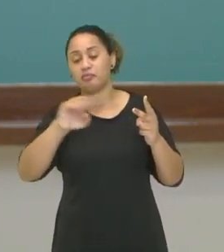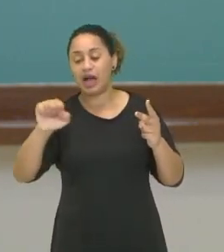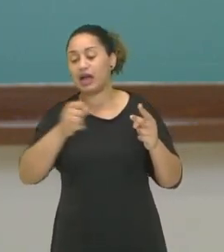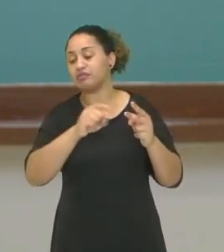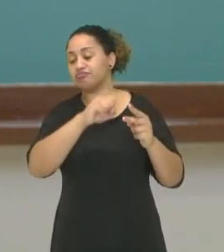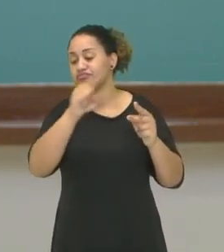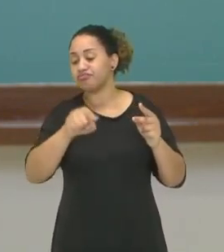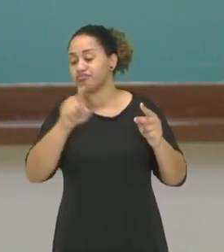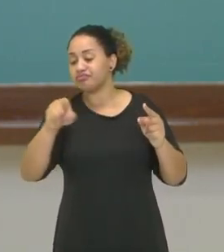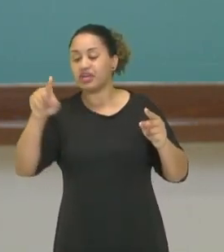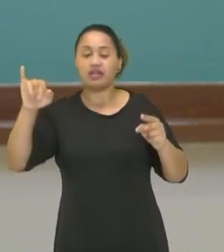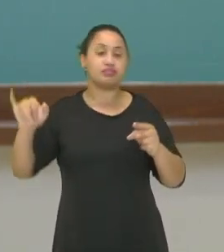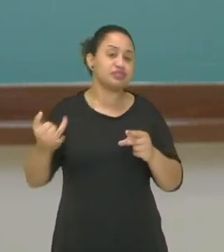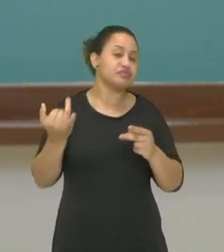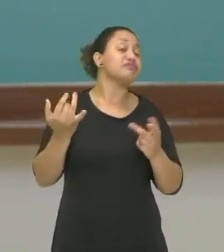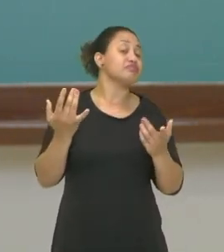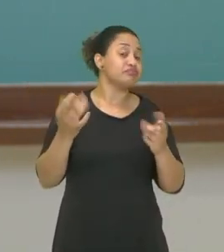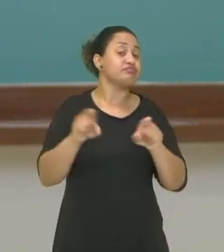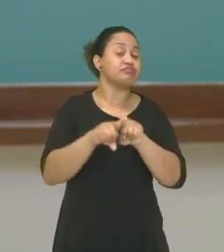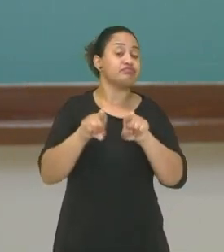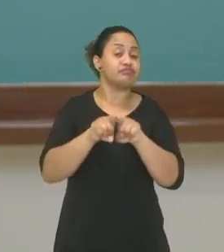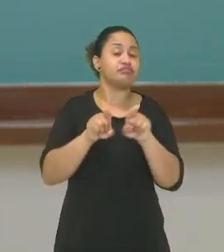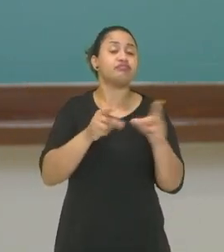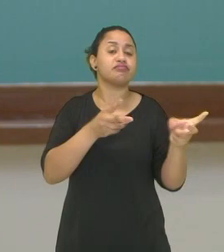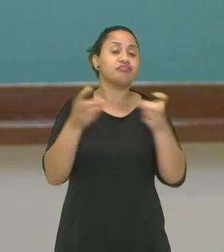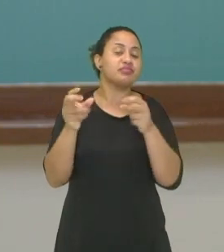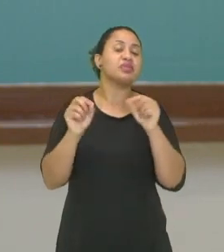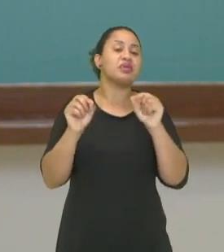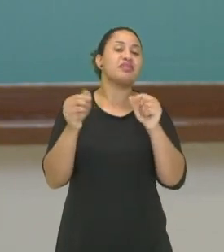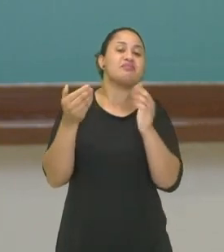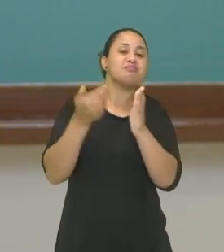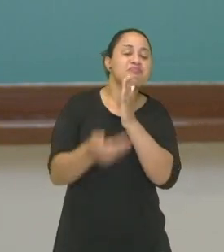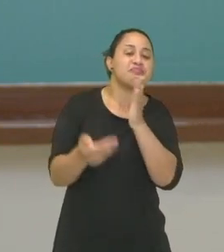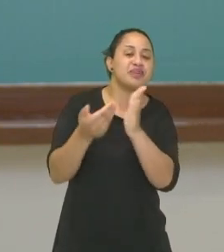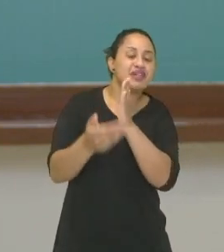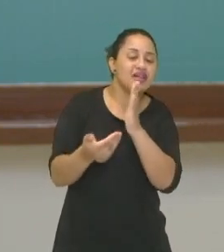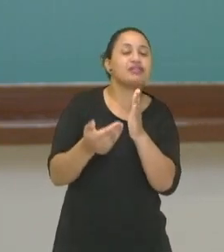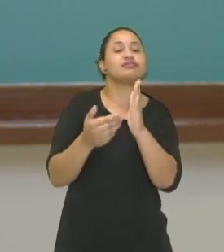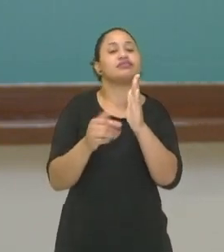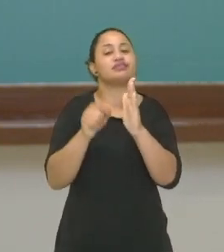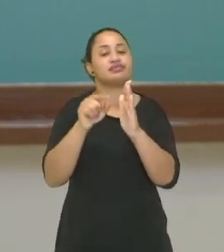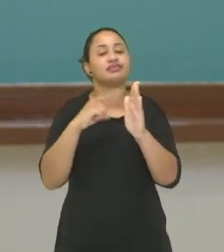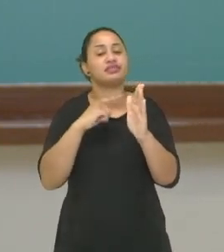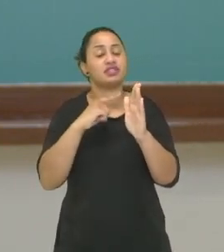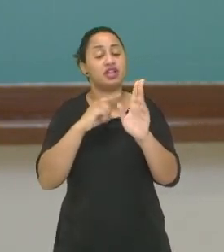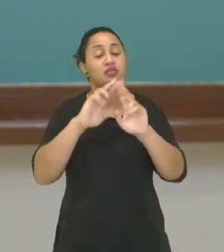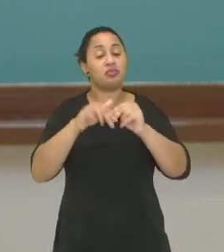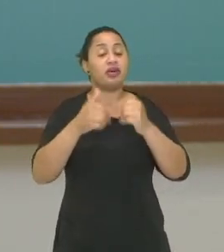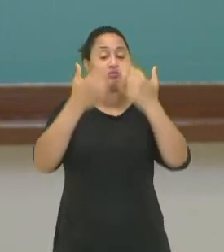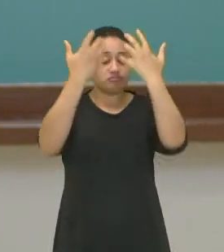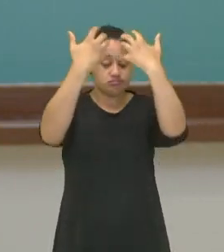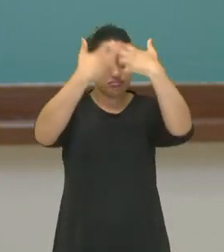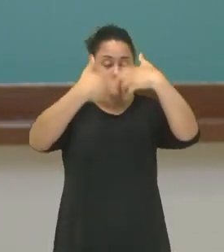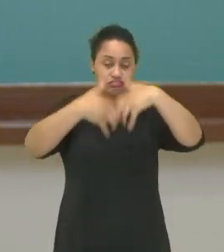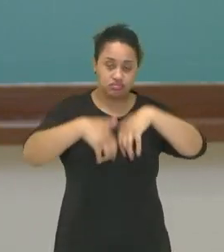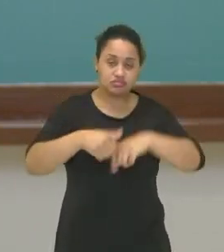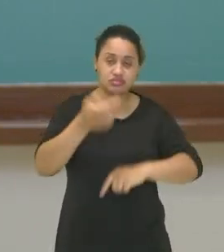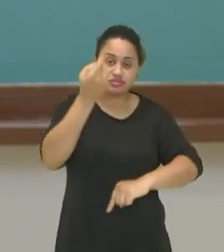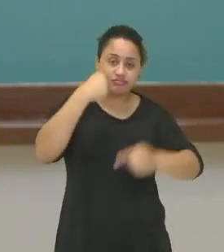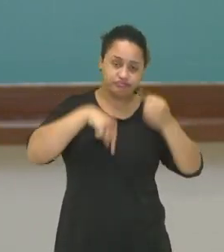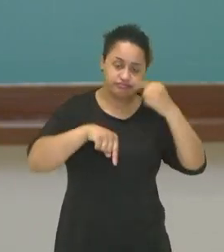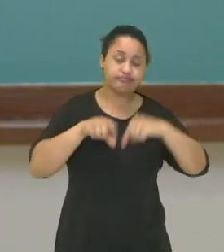quanto que é aproveitado, e também levando em consideração a perda que o organismo tem com o seu próprio metabolismo. Isso aí também é